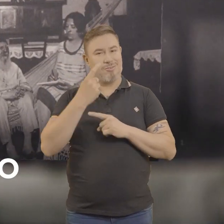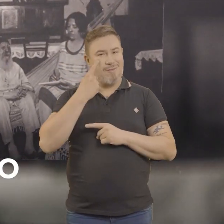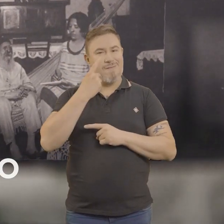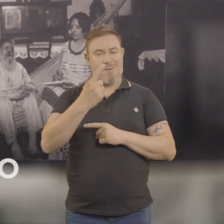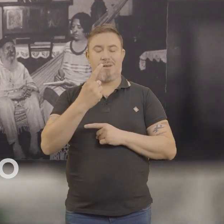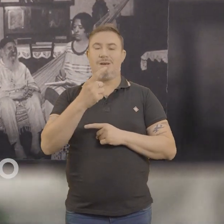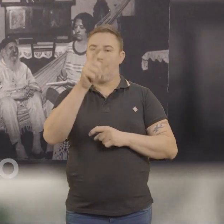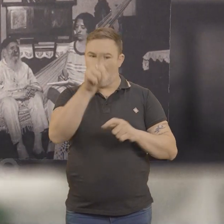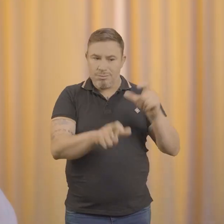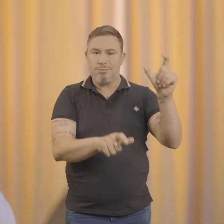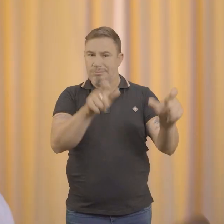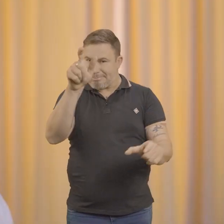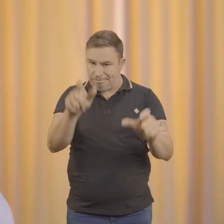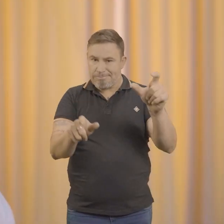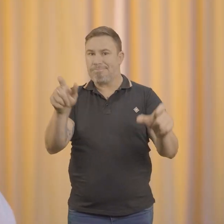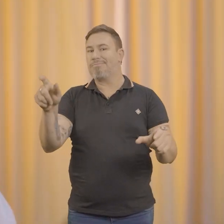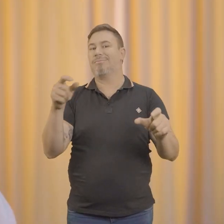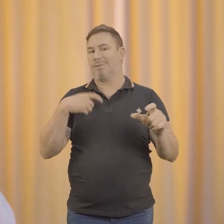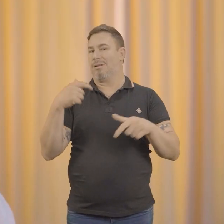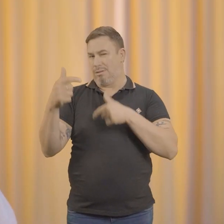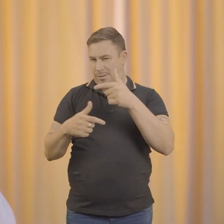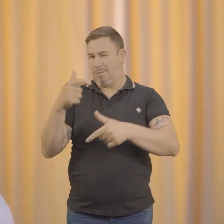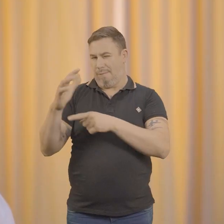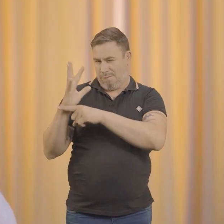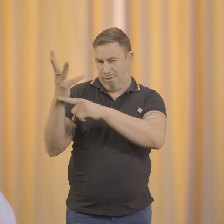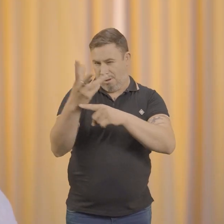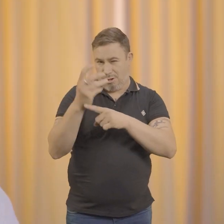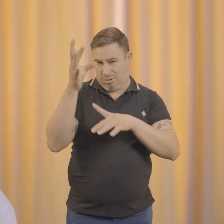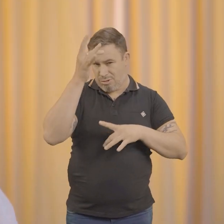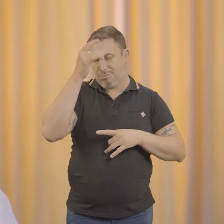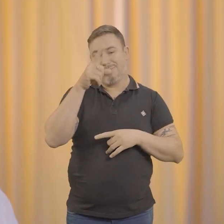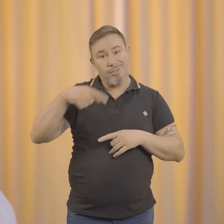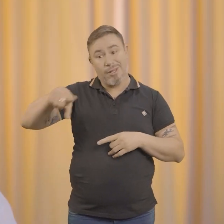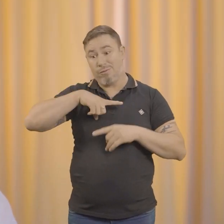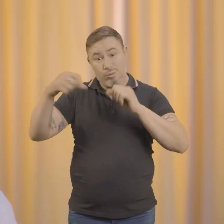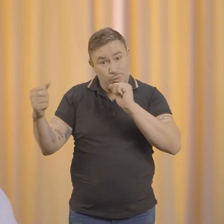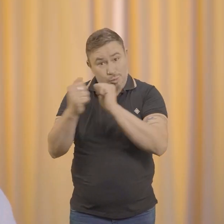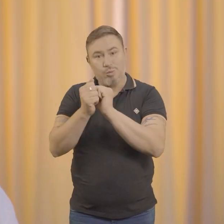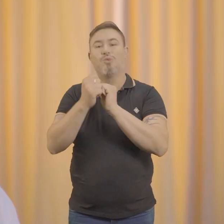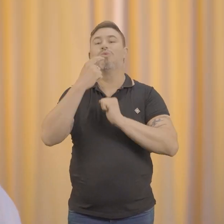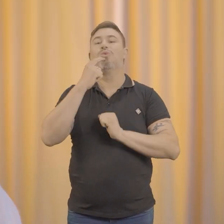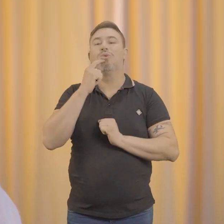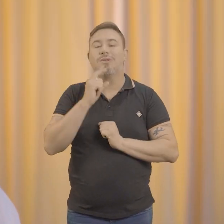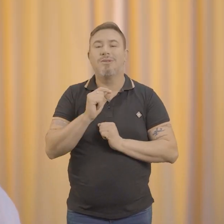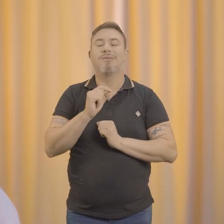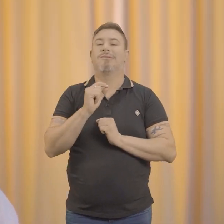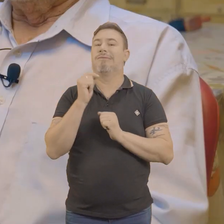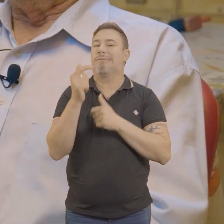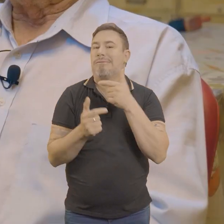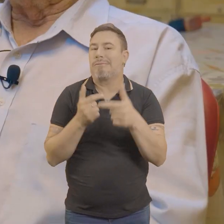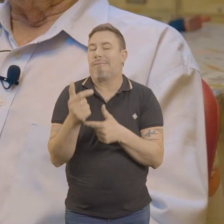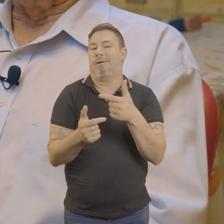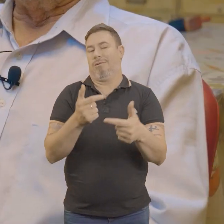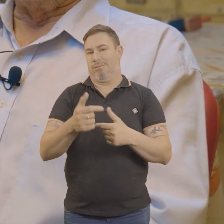essas figuras, vamos dizer assim, né, do meio artístico, da intelectualidade, eles estavam juntos, né, nessa empreitada.